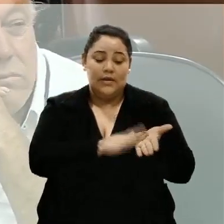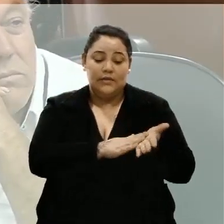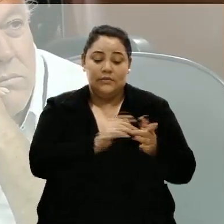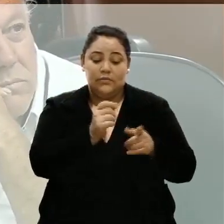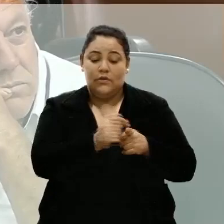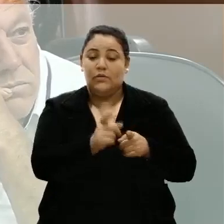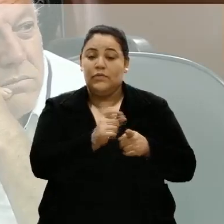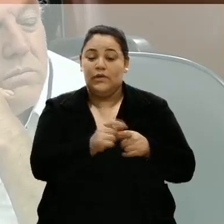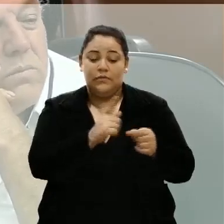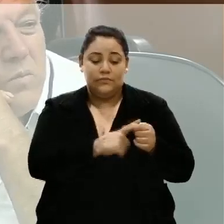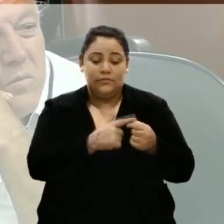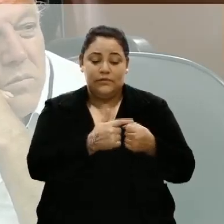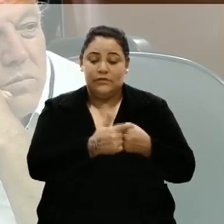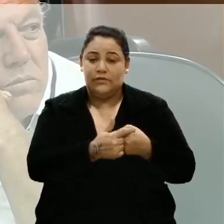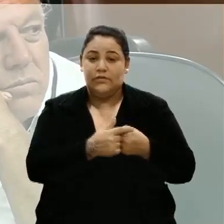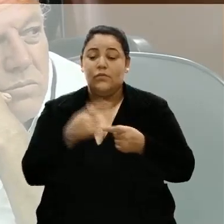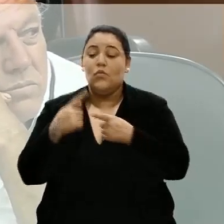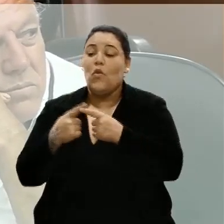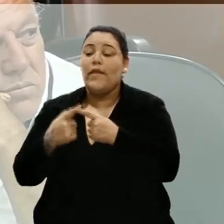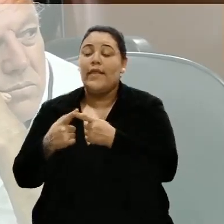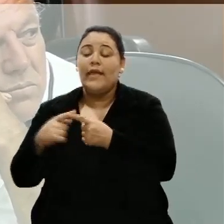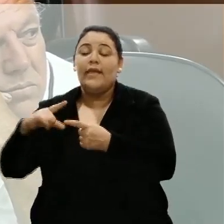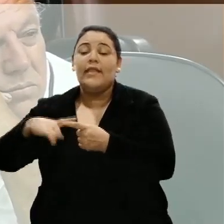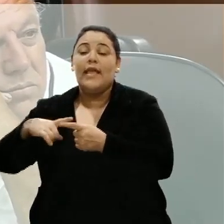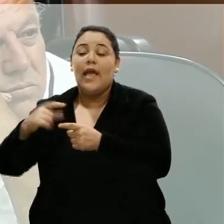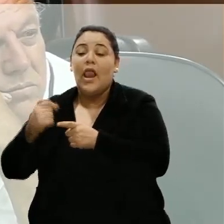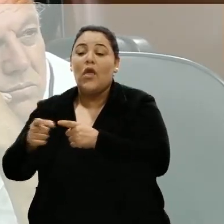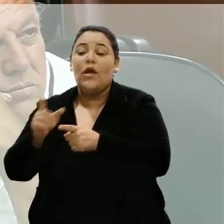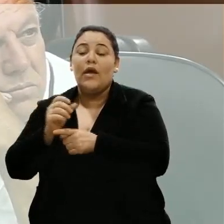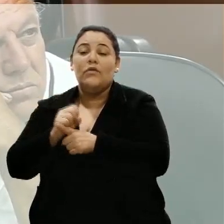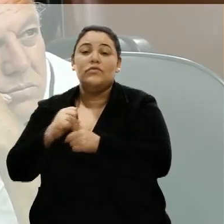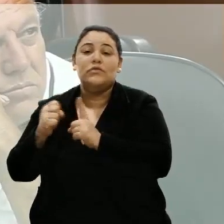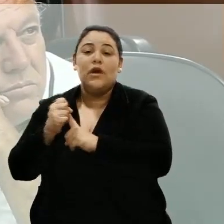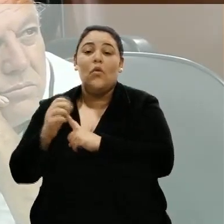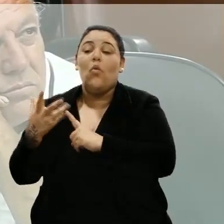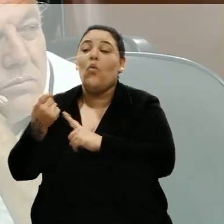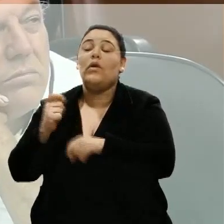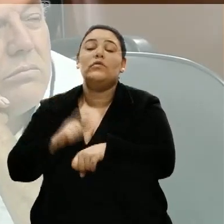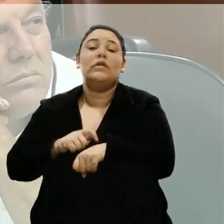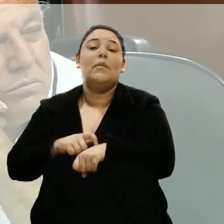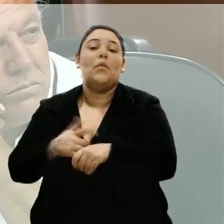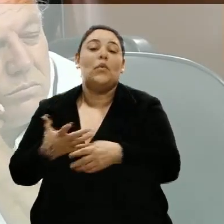cidade? Por que recebem? Há quanto tempo recebem?